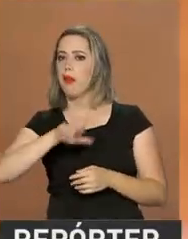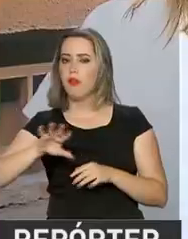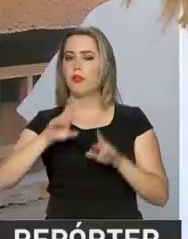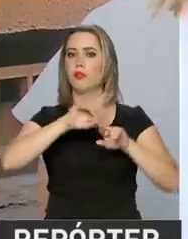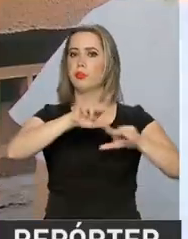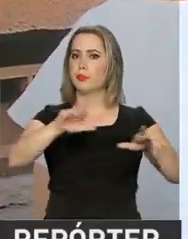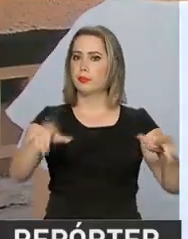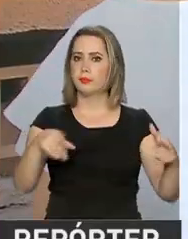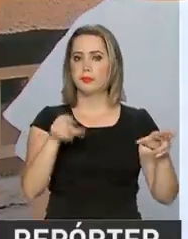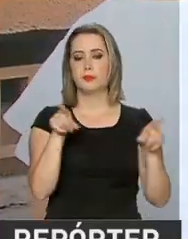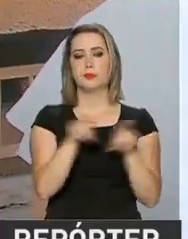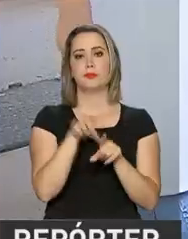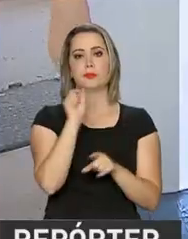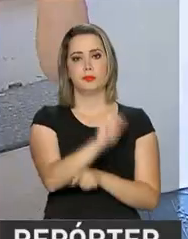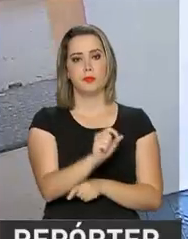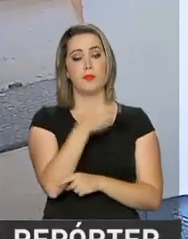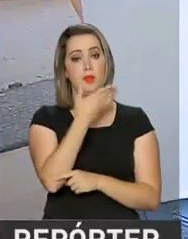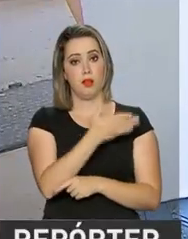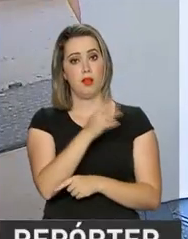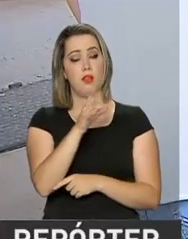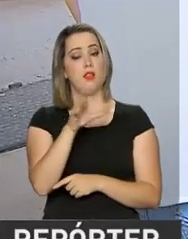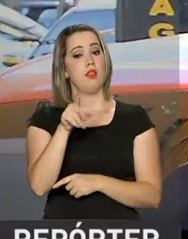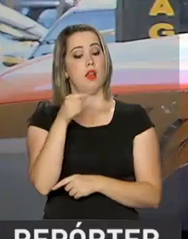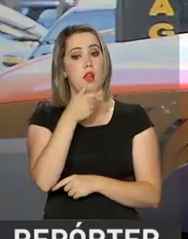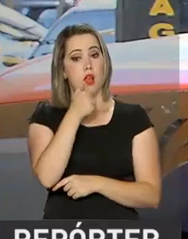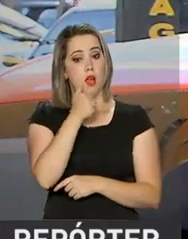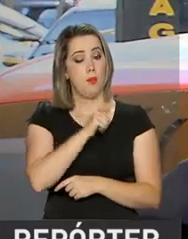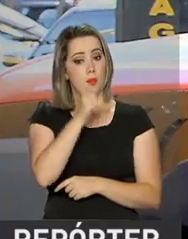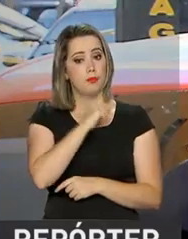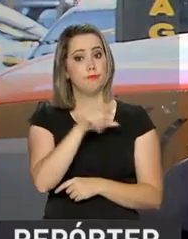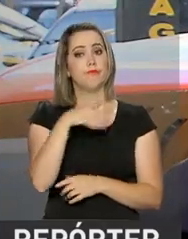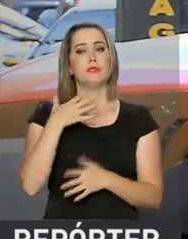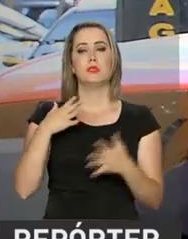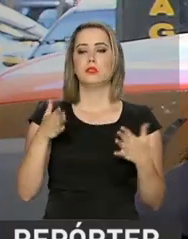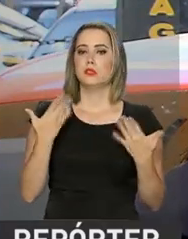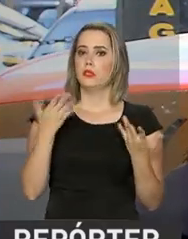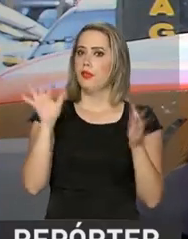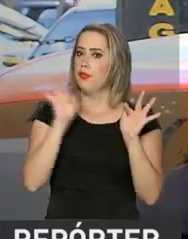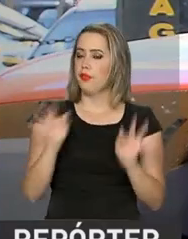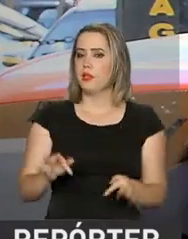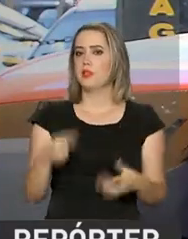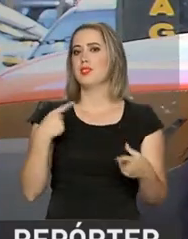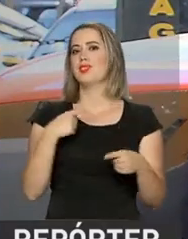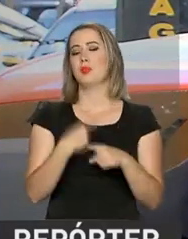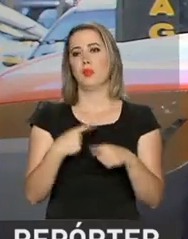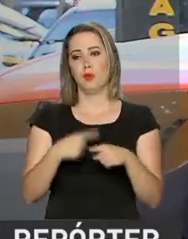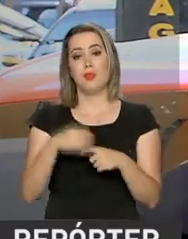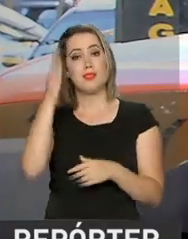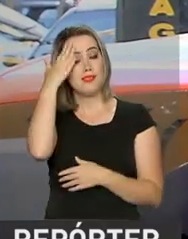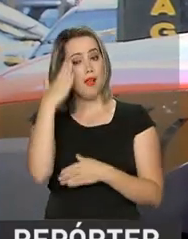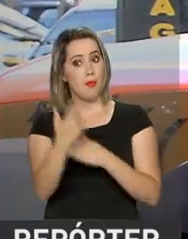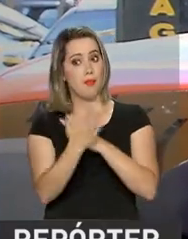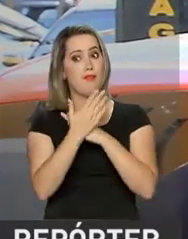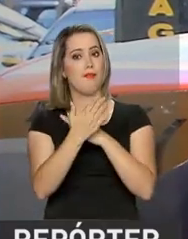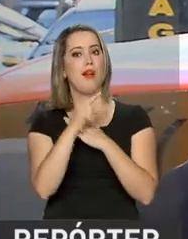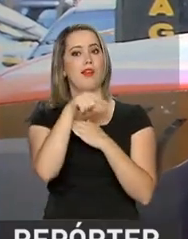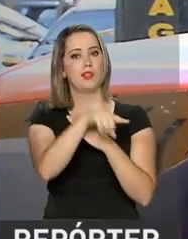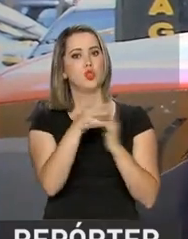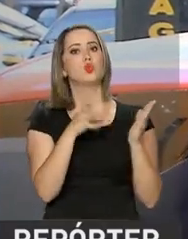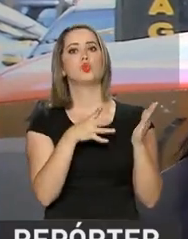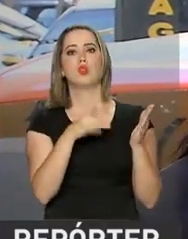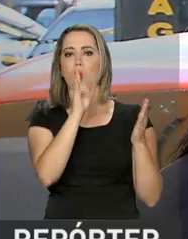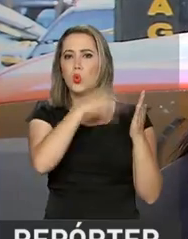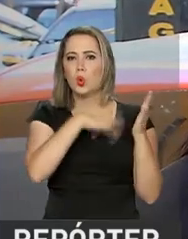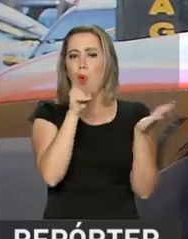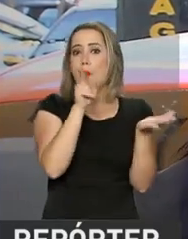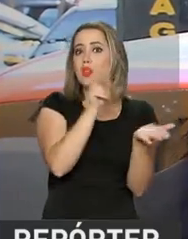Elane da locadora de veículos ficou bem aliviada vai nos ajudar demais essa né esse essa comprovação de